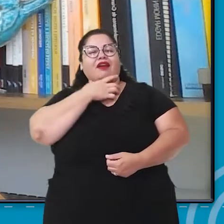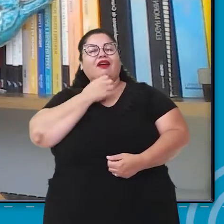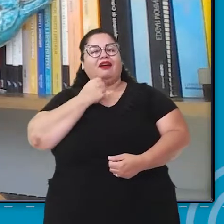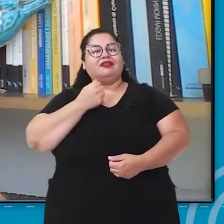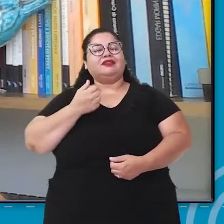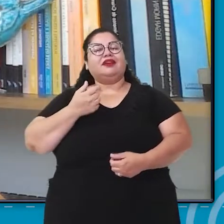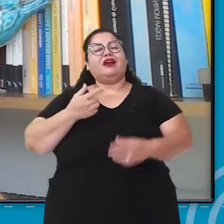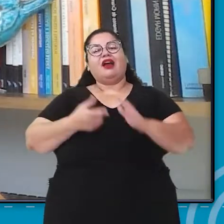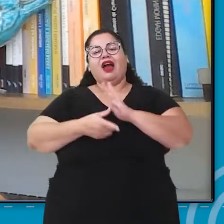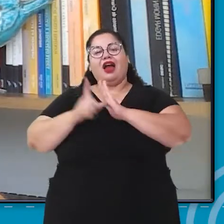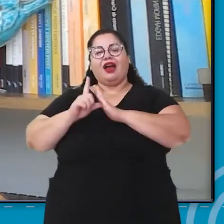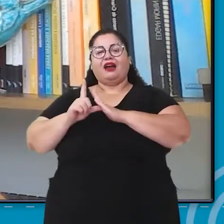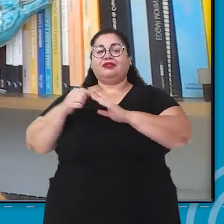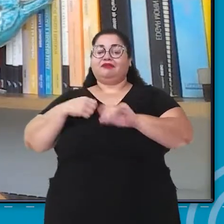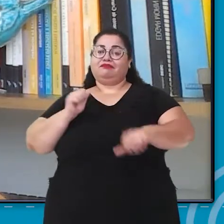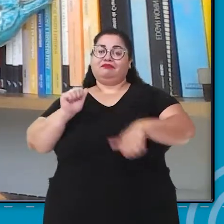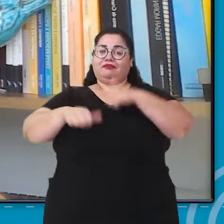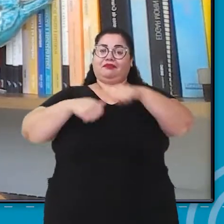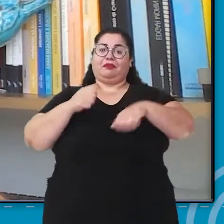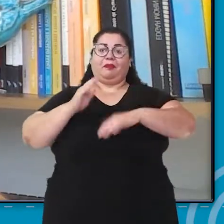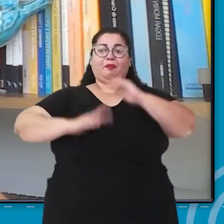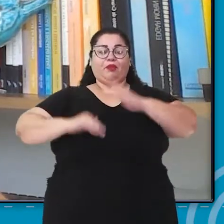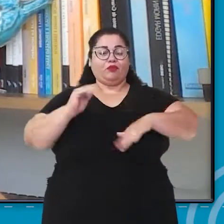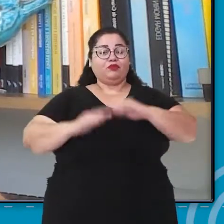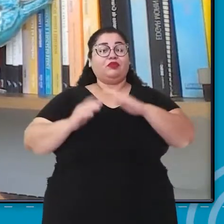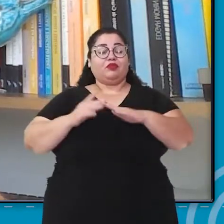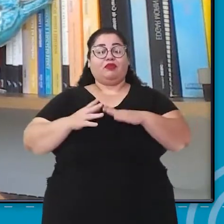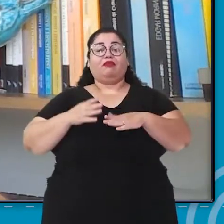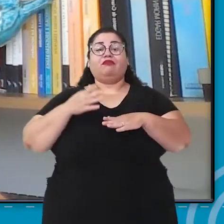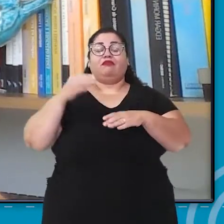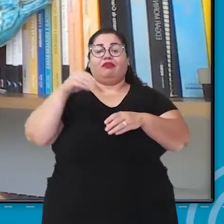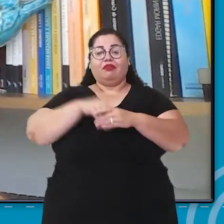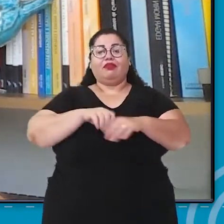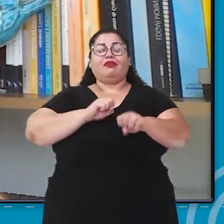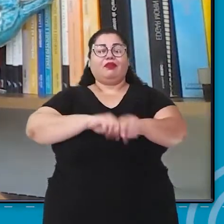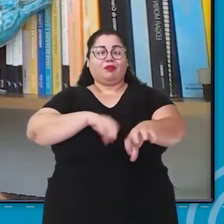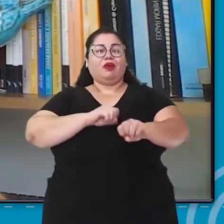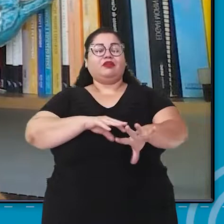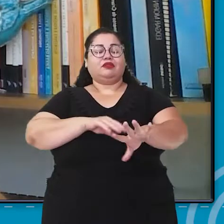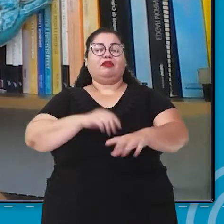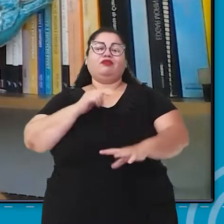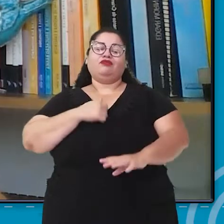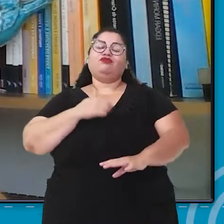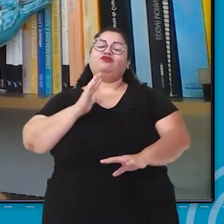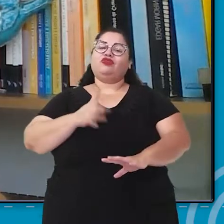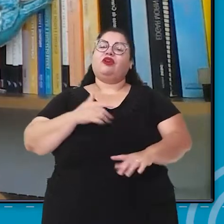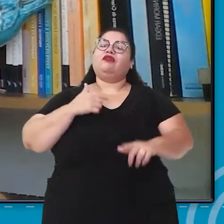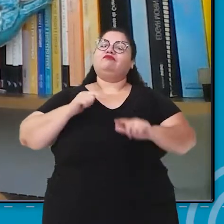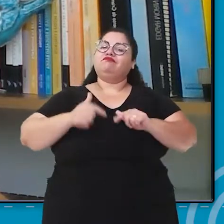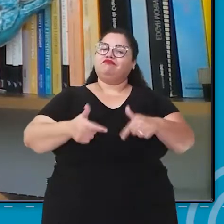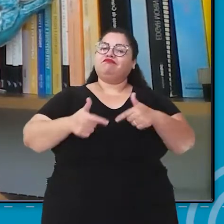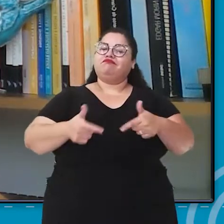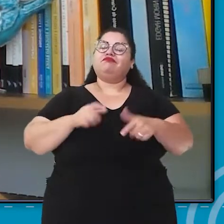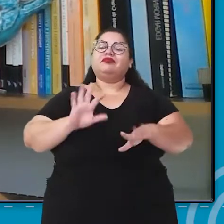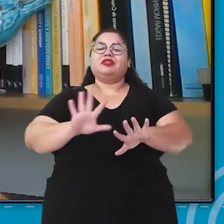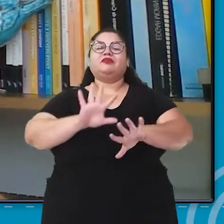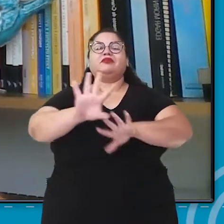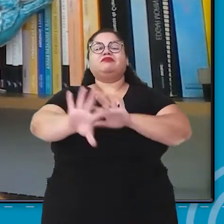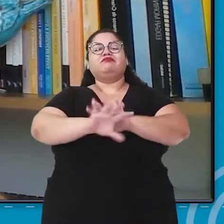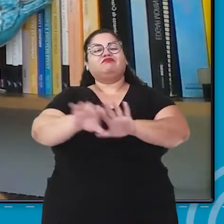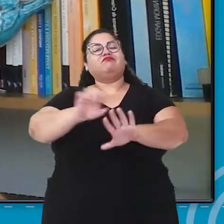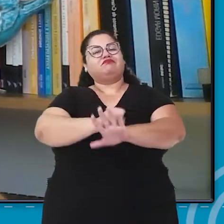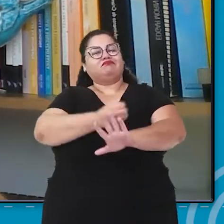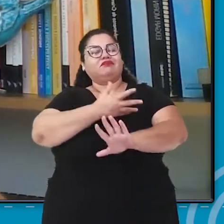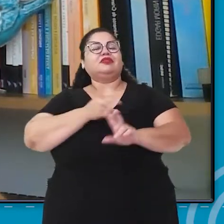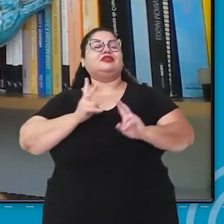bem antes de ter me tornado um profissional com atuação no campo da educação, eu já venho atuando como mediador de leitura